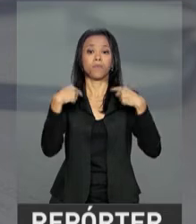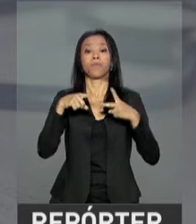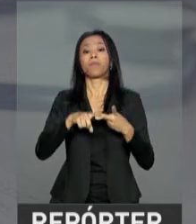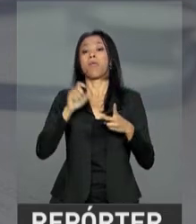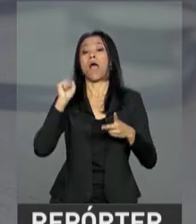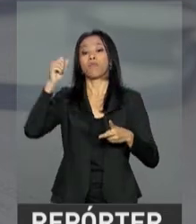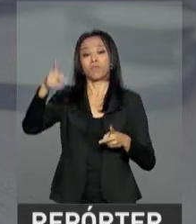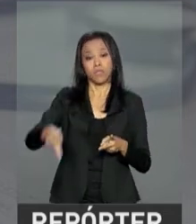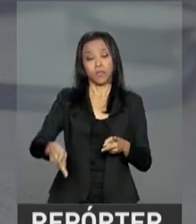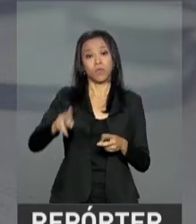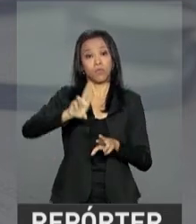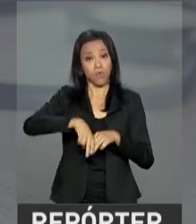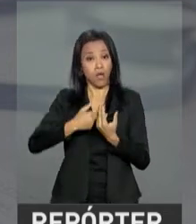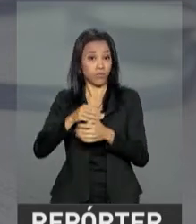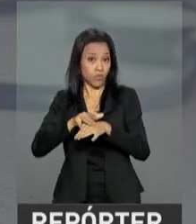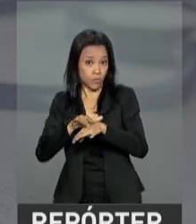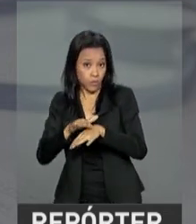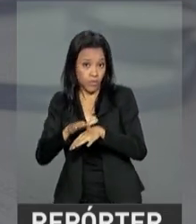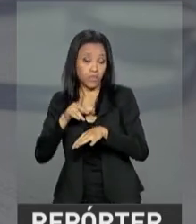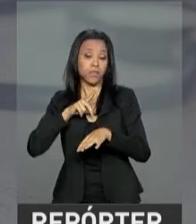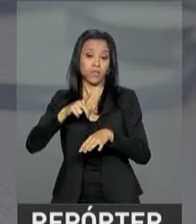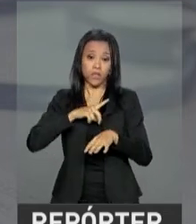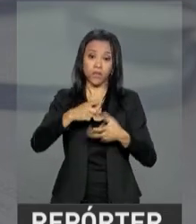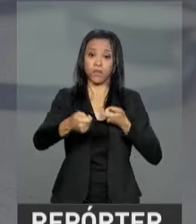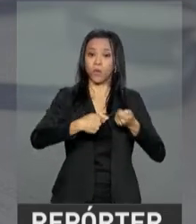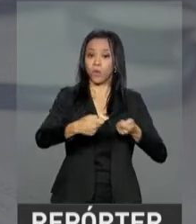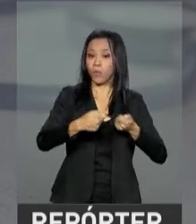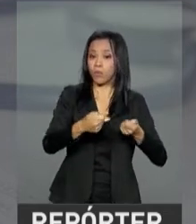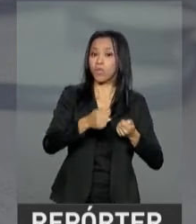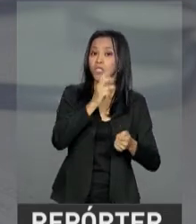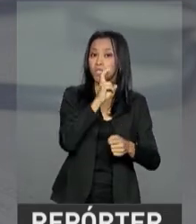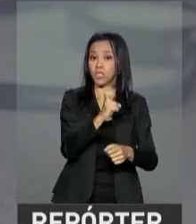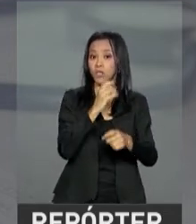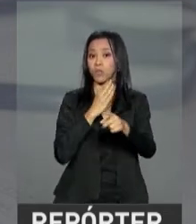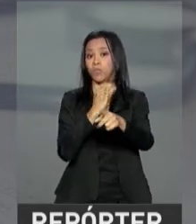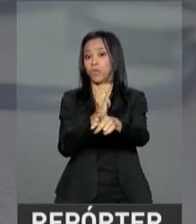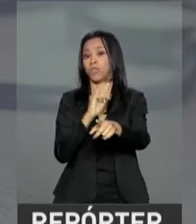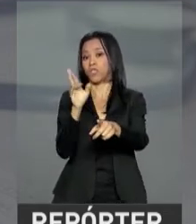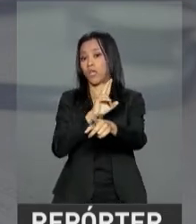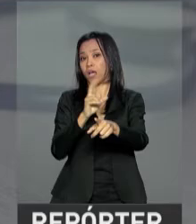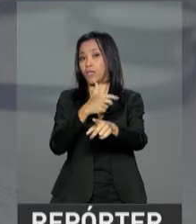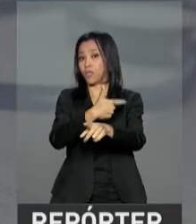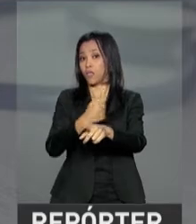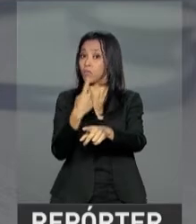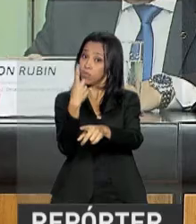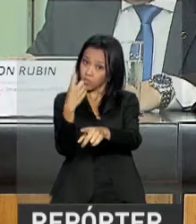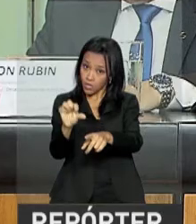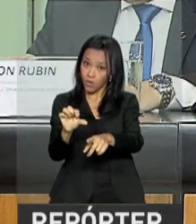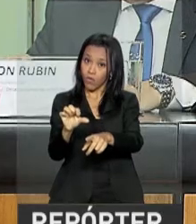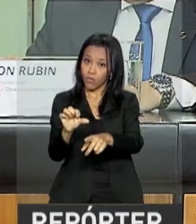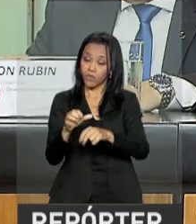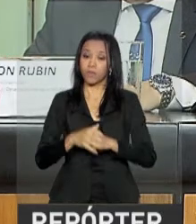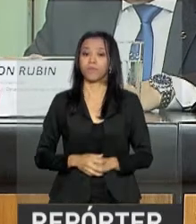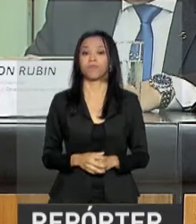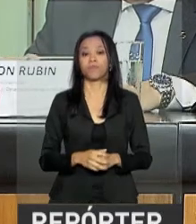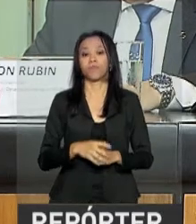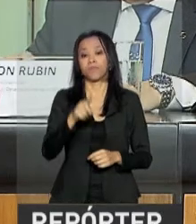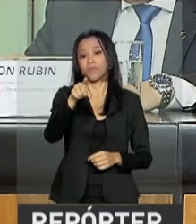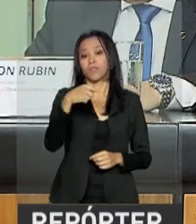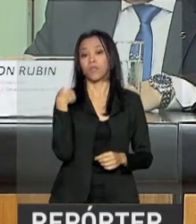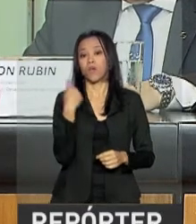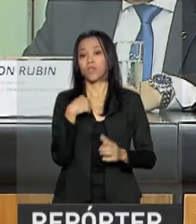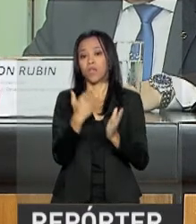invalidez a estimativa de uma economia de cerca de 5 bilhões de reais em 2019 a